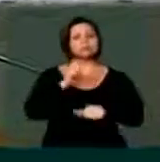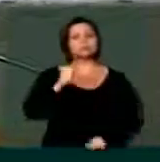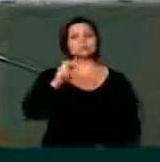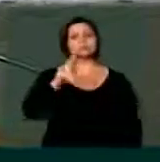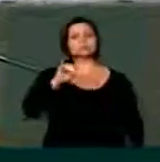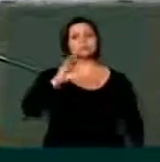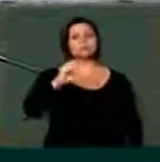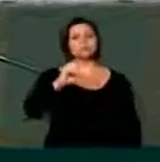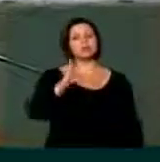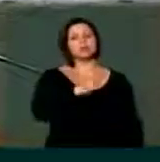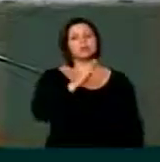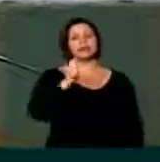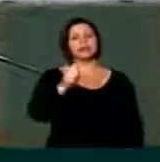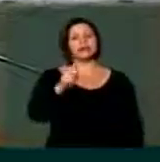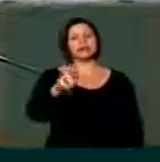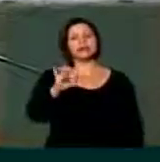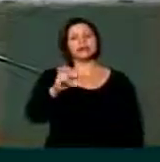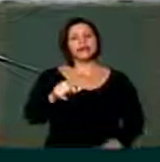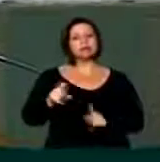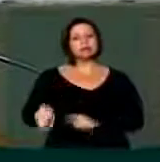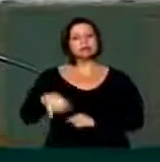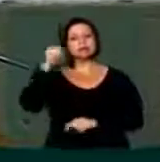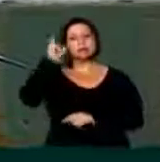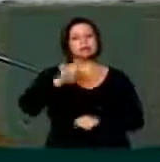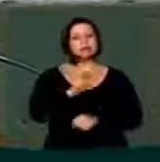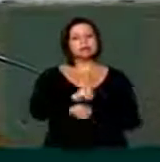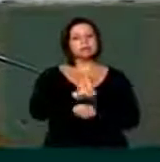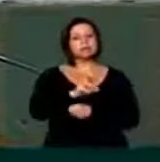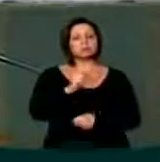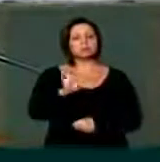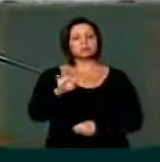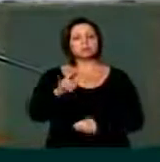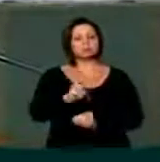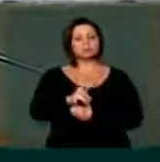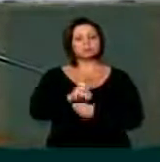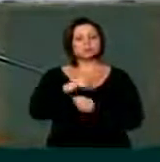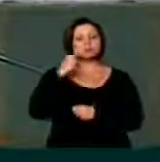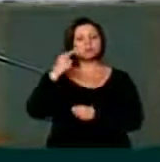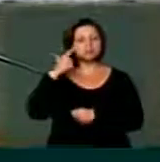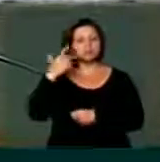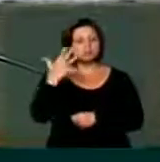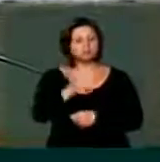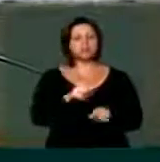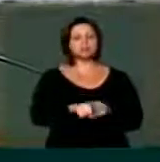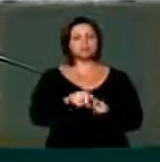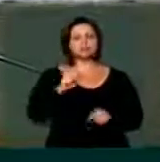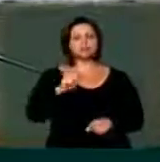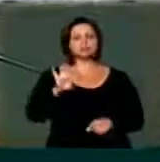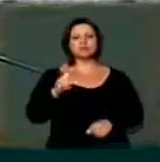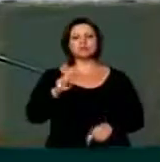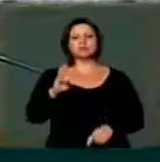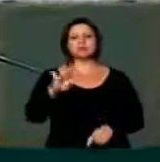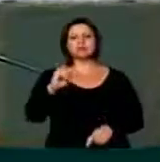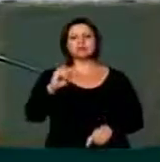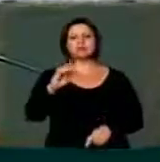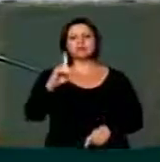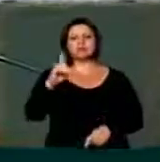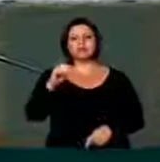agrícola e agrário com sustentabilidade, com inovação tecnológica,